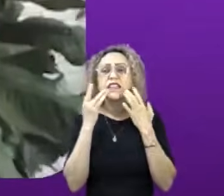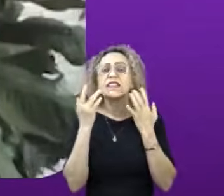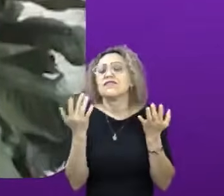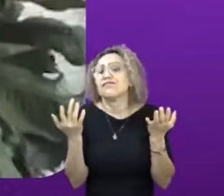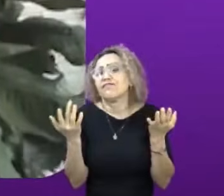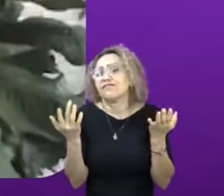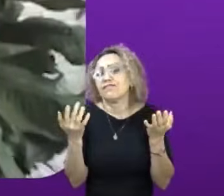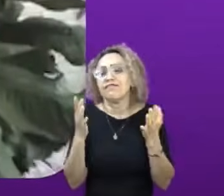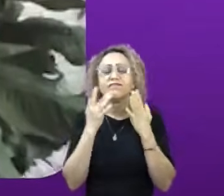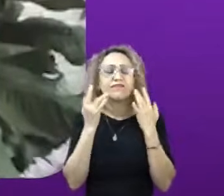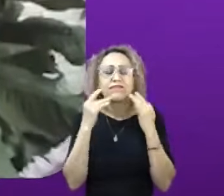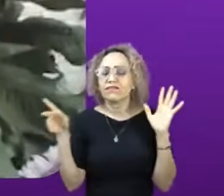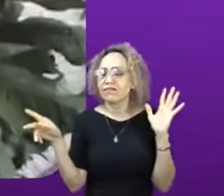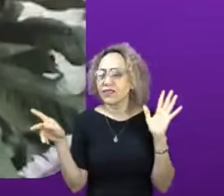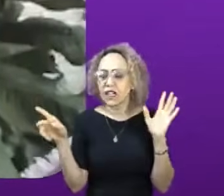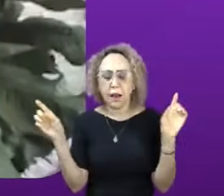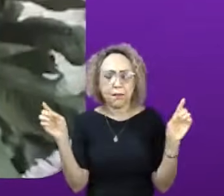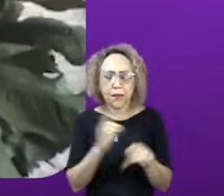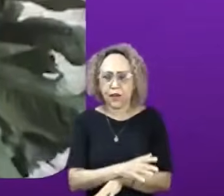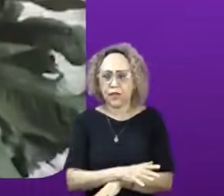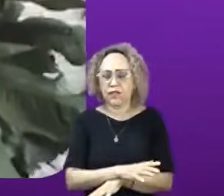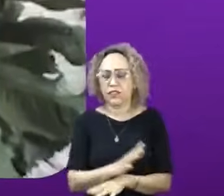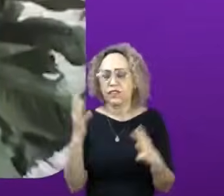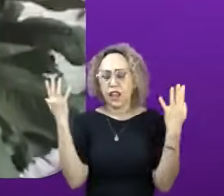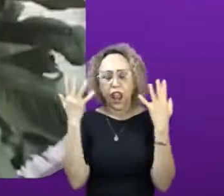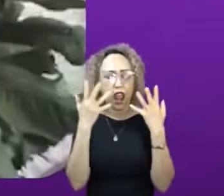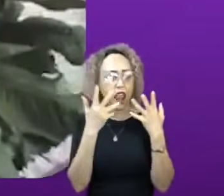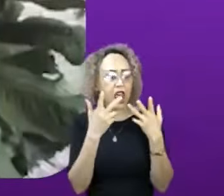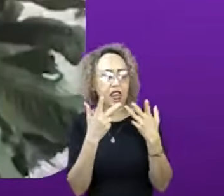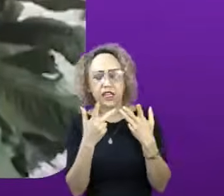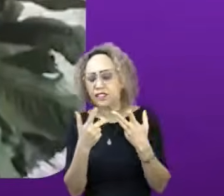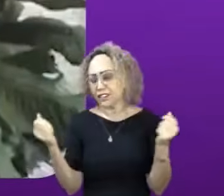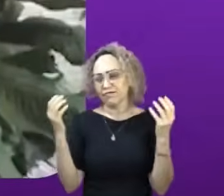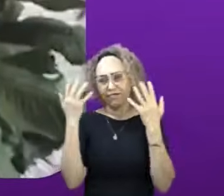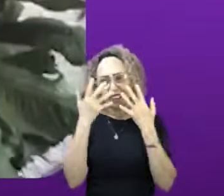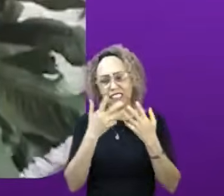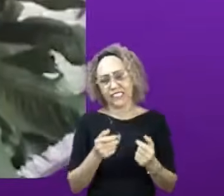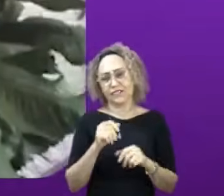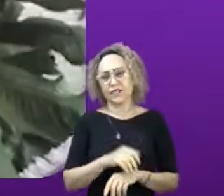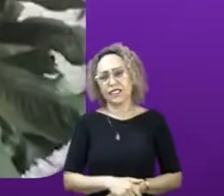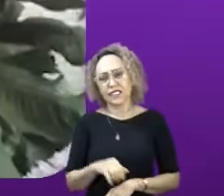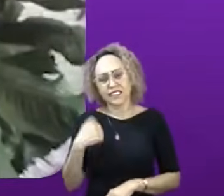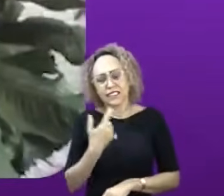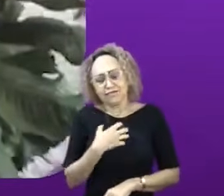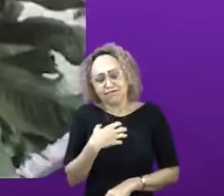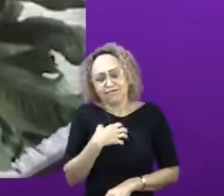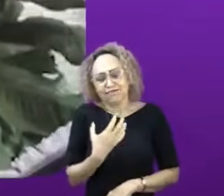são dramaturgias prontas, né, e lindíssimas, lindíssimas, que a gente quer